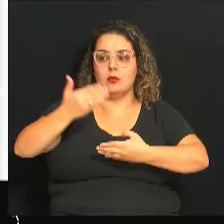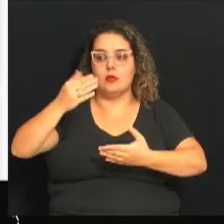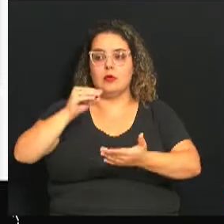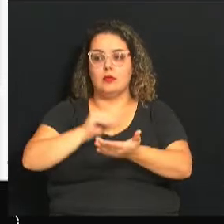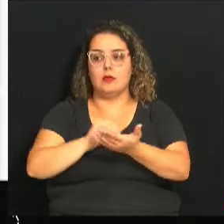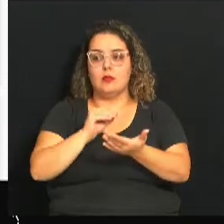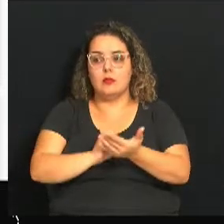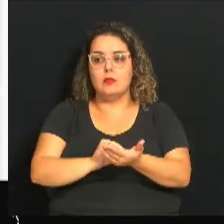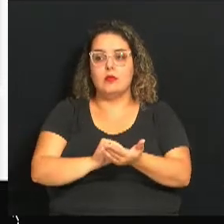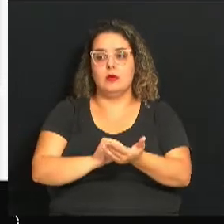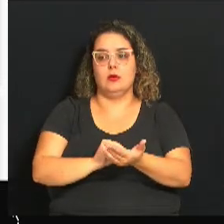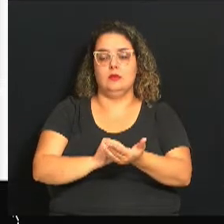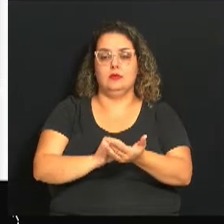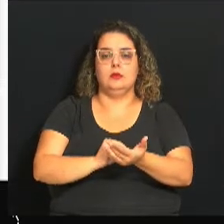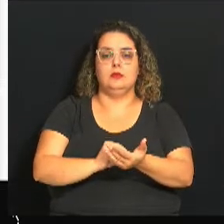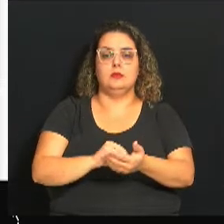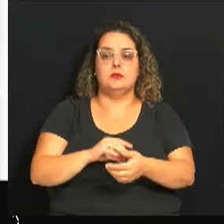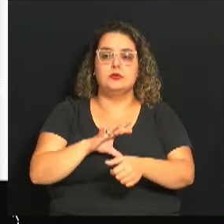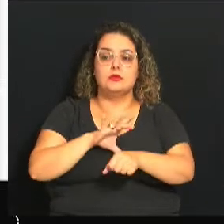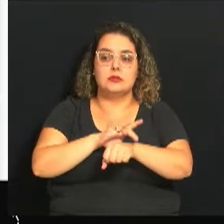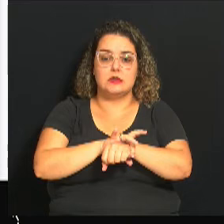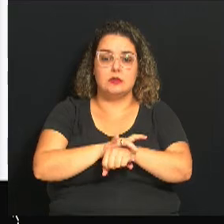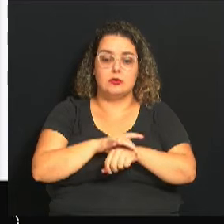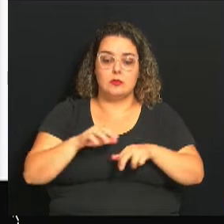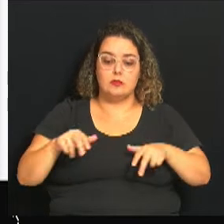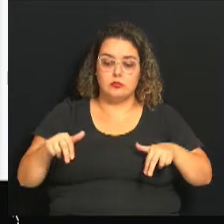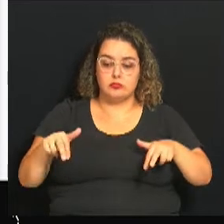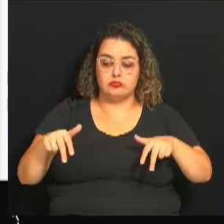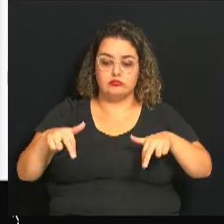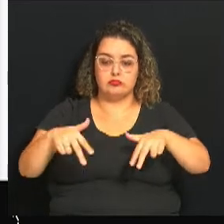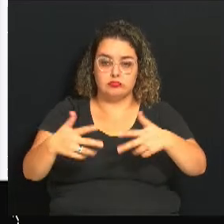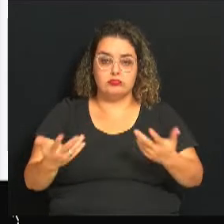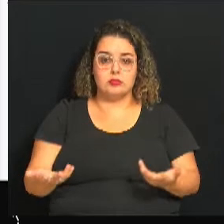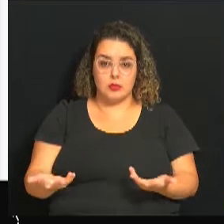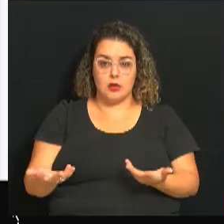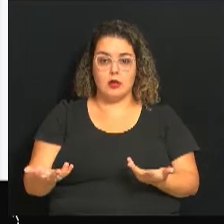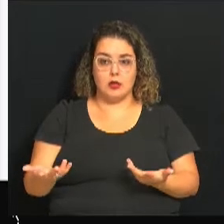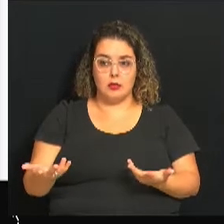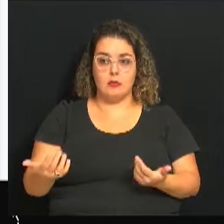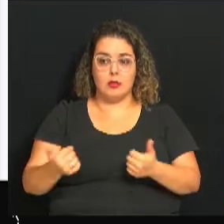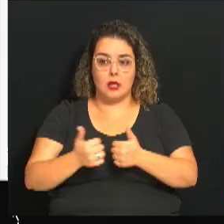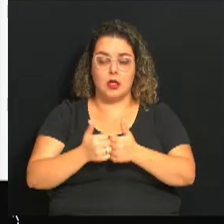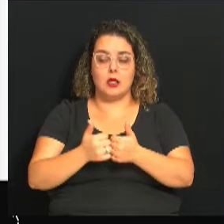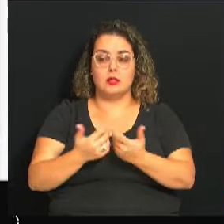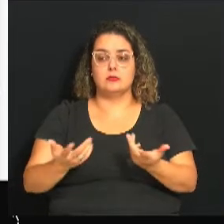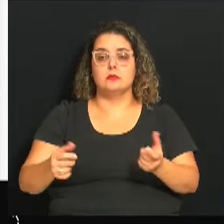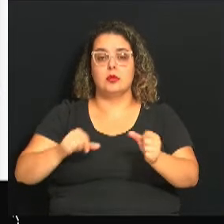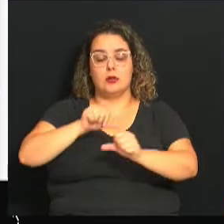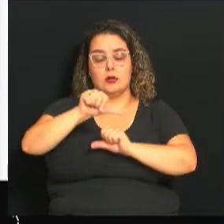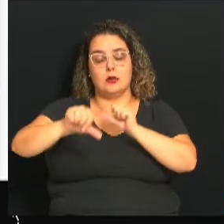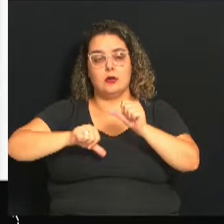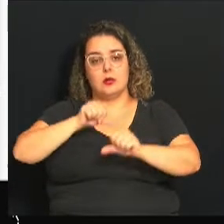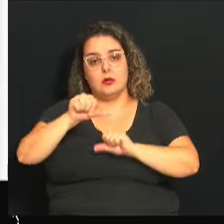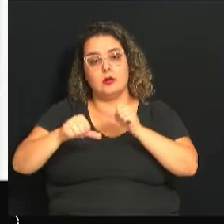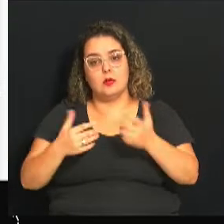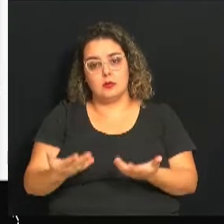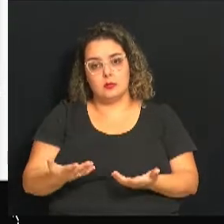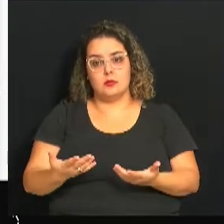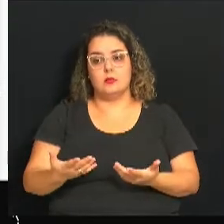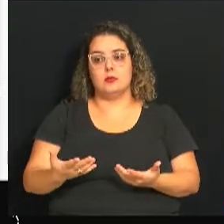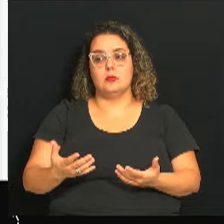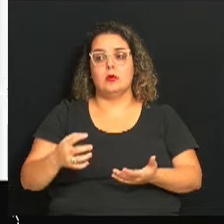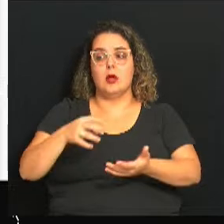pela calçada. Então, toda essa parte de que há necessidade de mudar esse ambiente que torna o centro